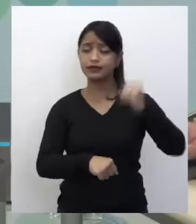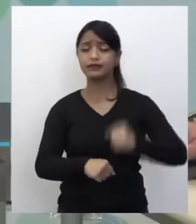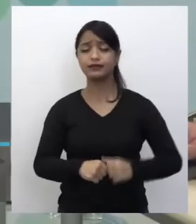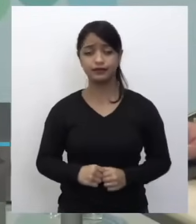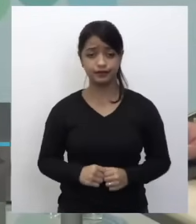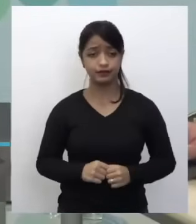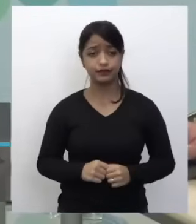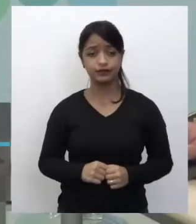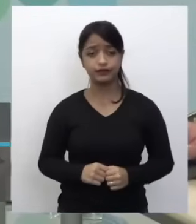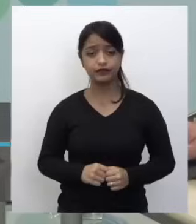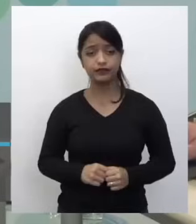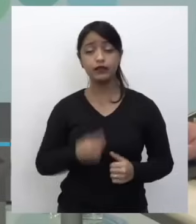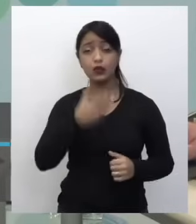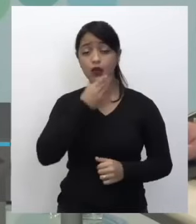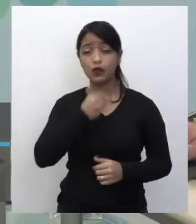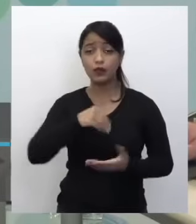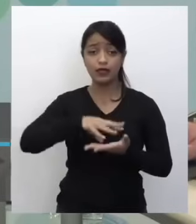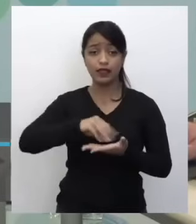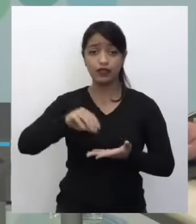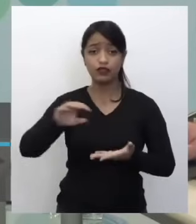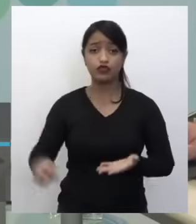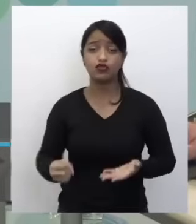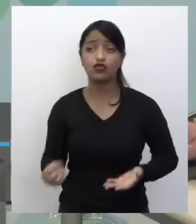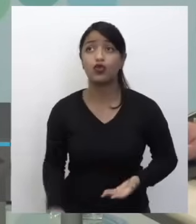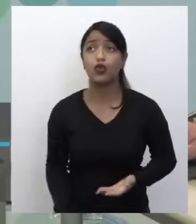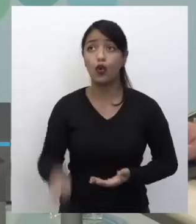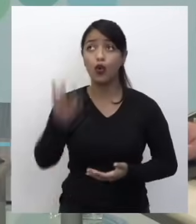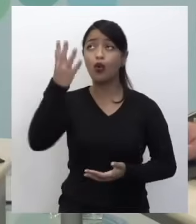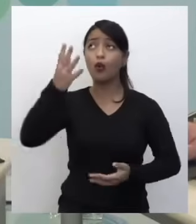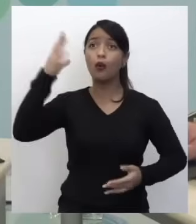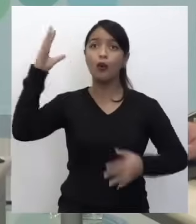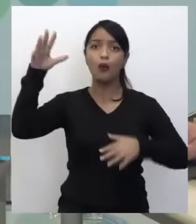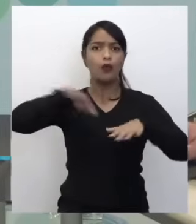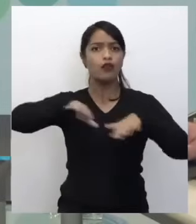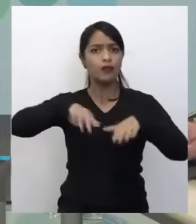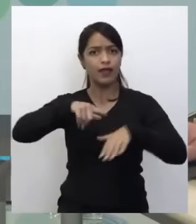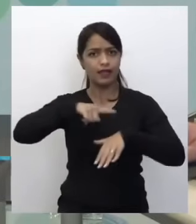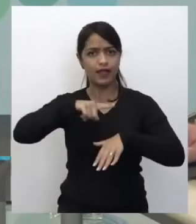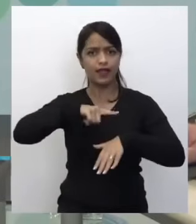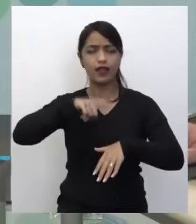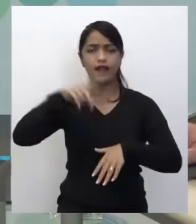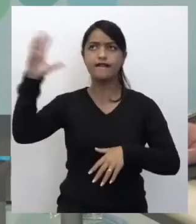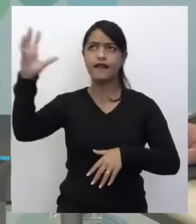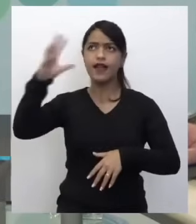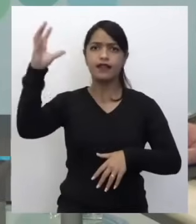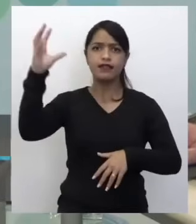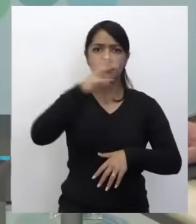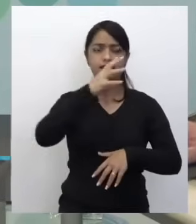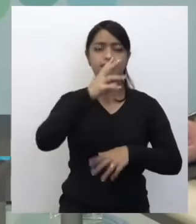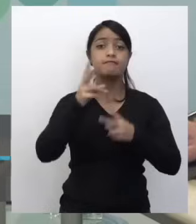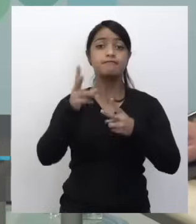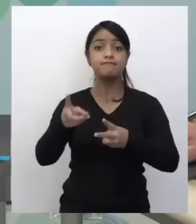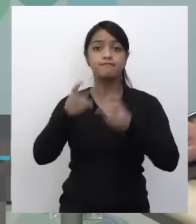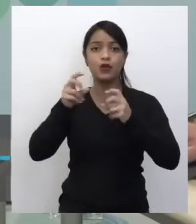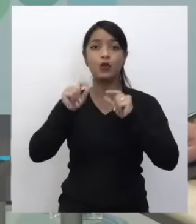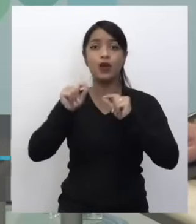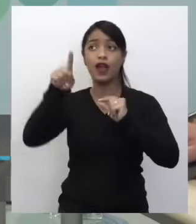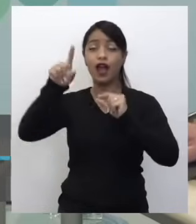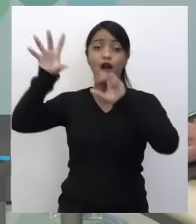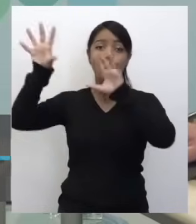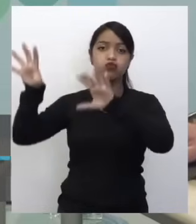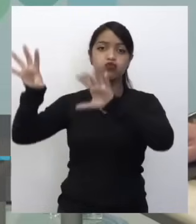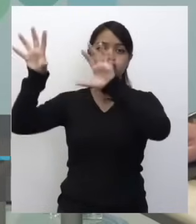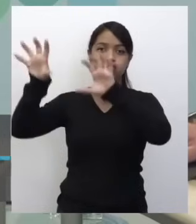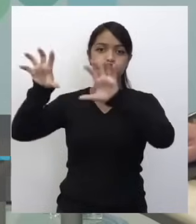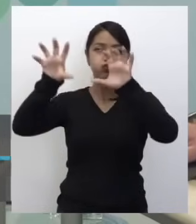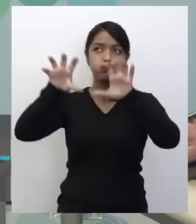ele pegou a terra, jogou, e ele viu que a terra se movimentou, ele tinha a ideia daquela nuvem que ele estava vendo, aquela nuvem carregada,